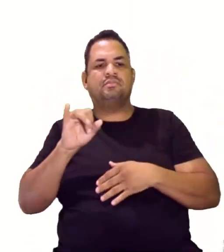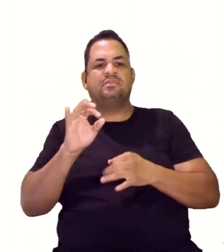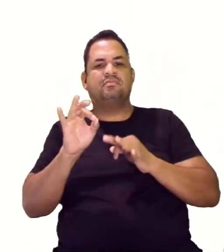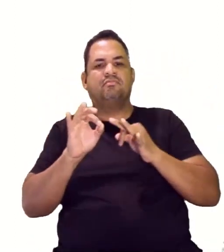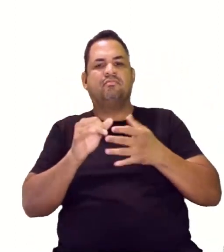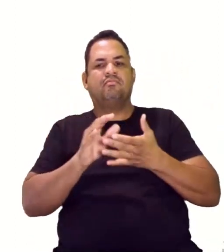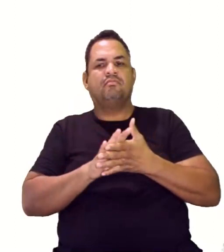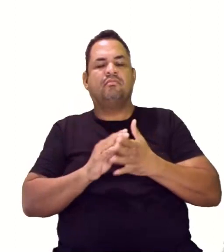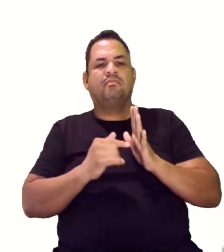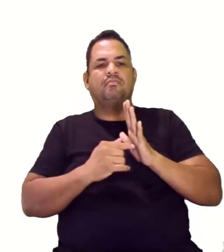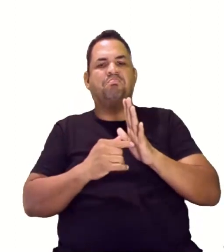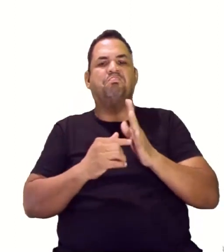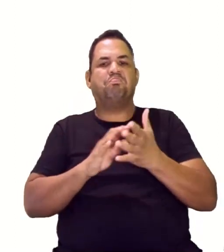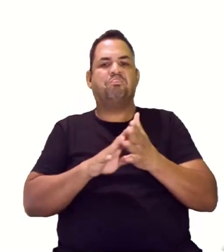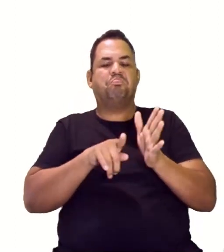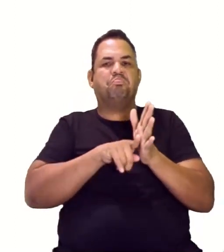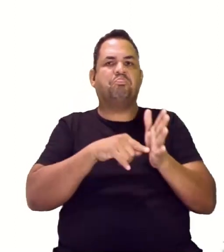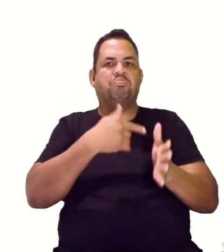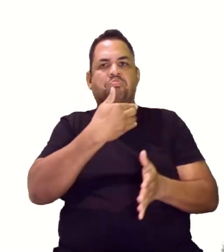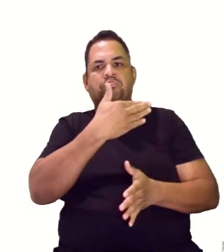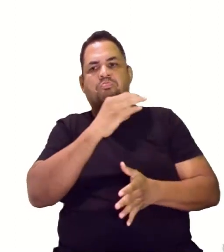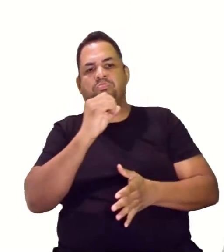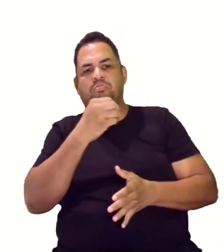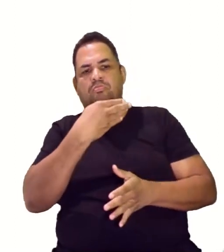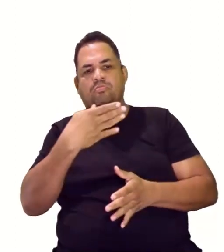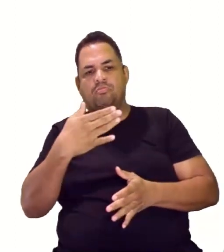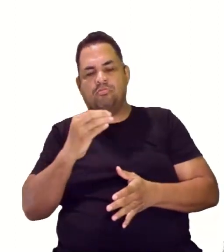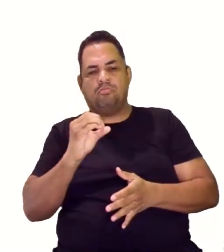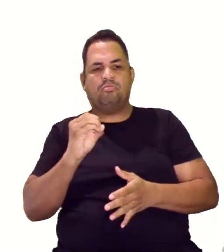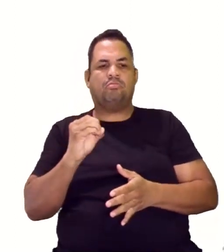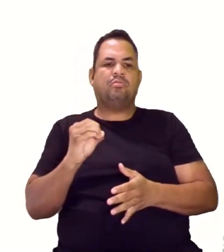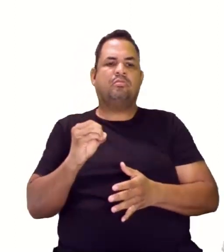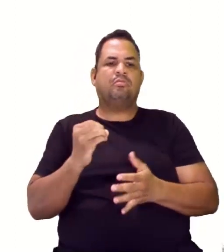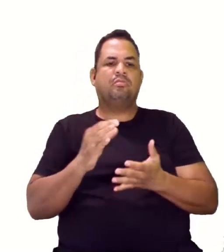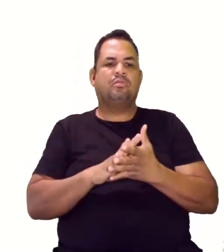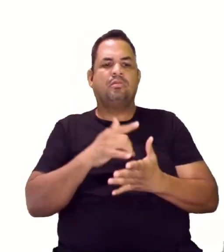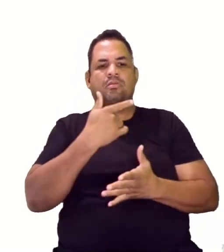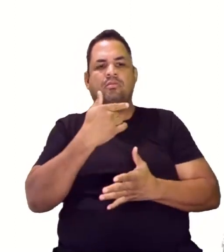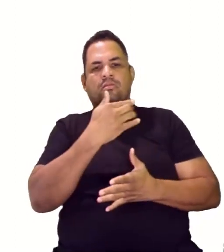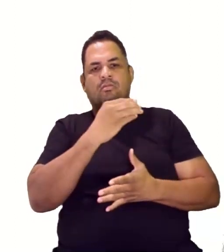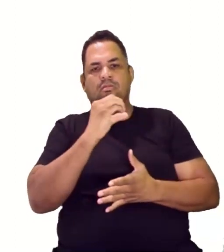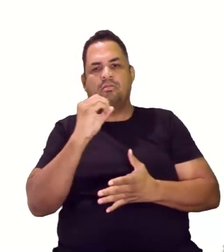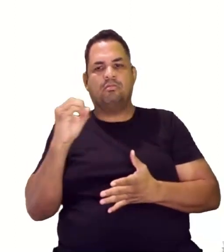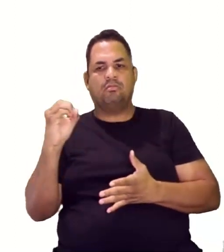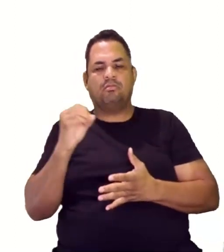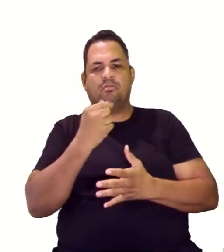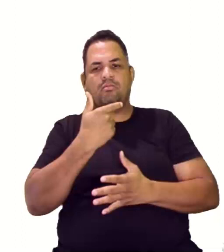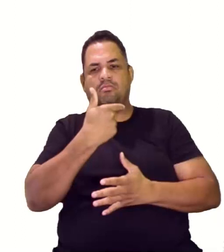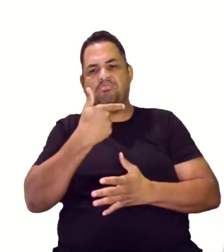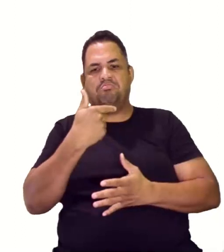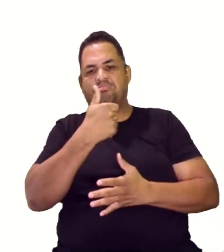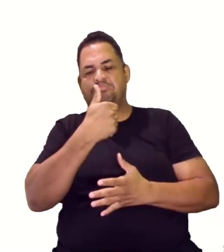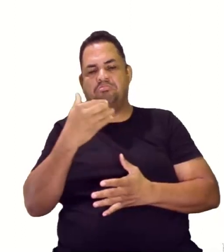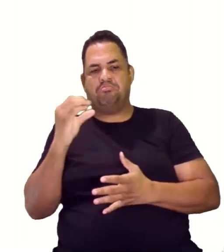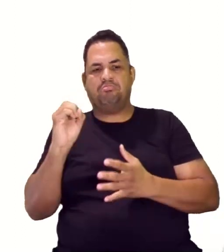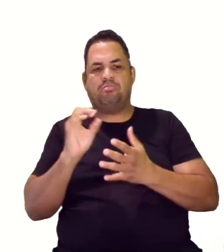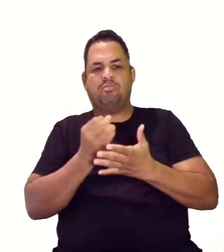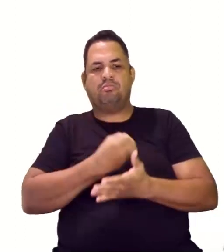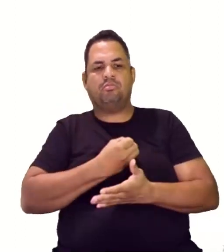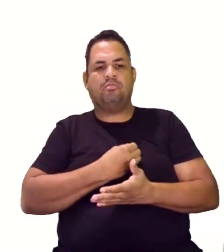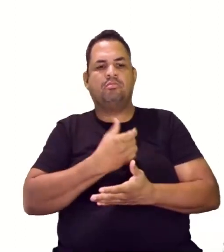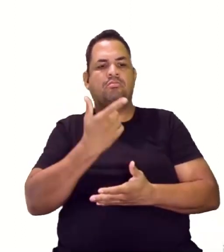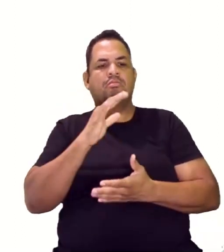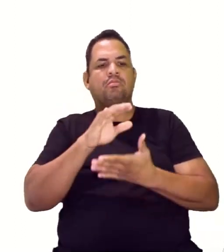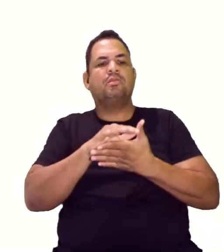outra elaboração, ele traria aqui menos 40, 40 igual traria 200, traria 100, que são números